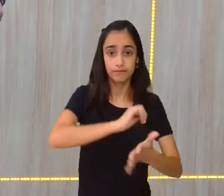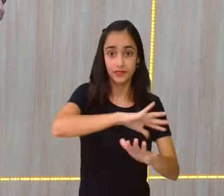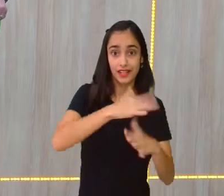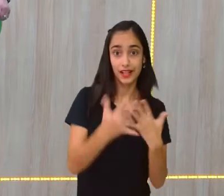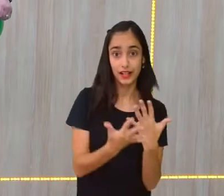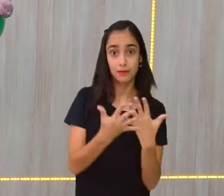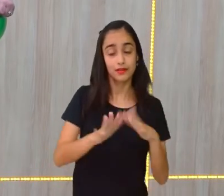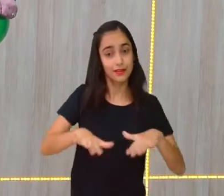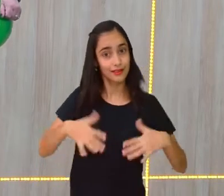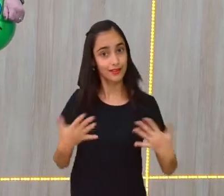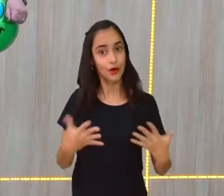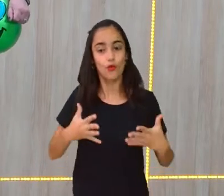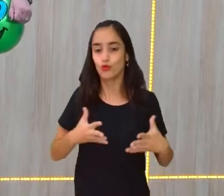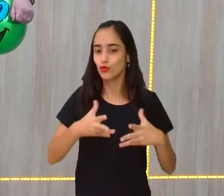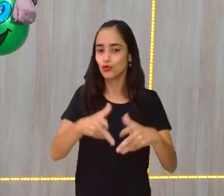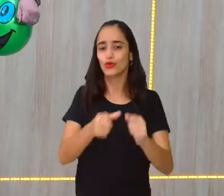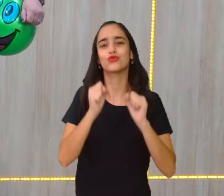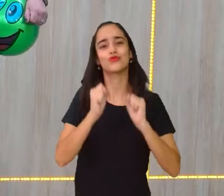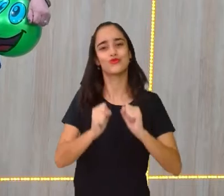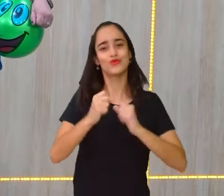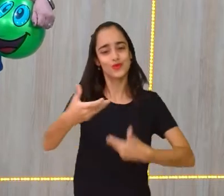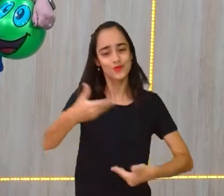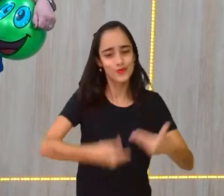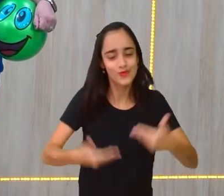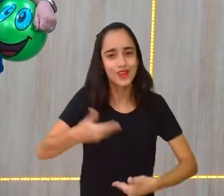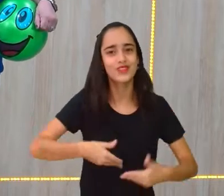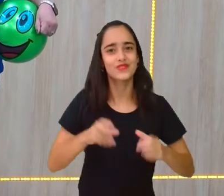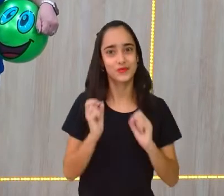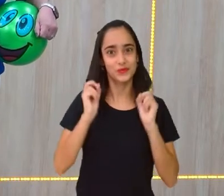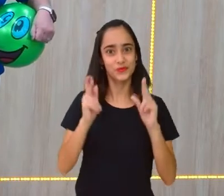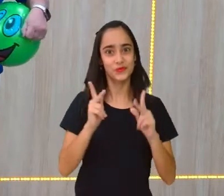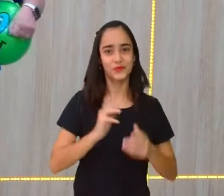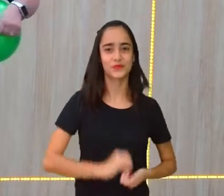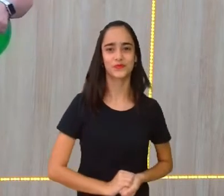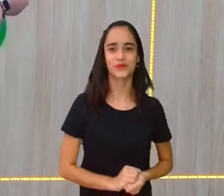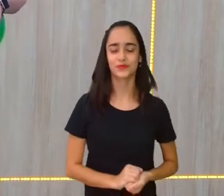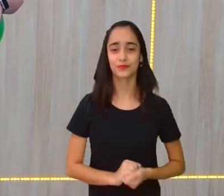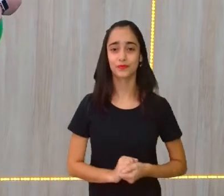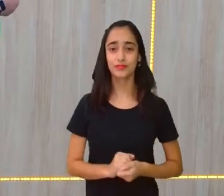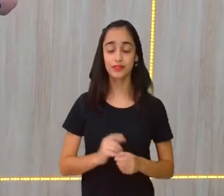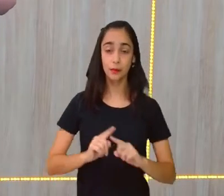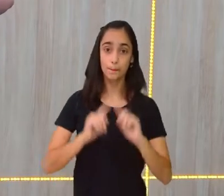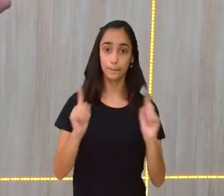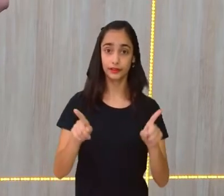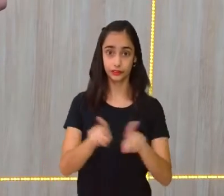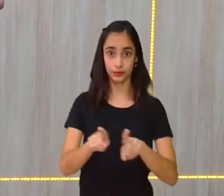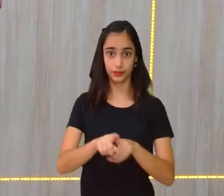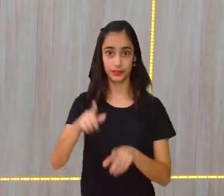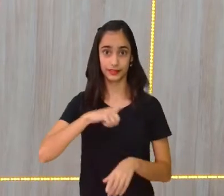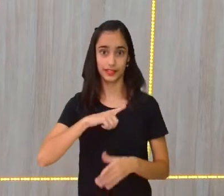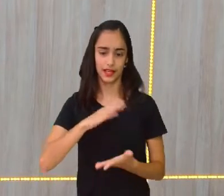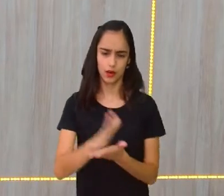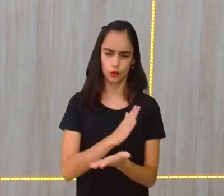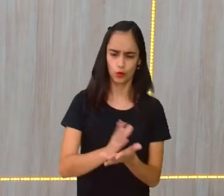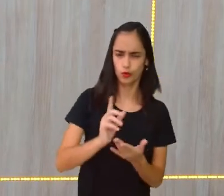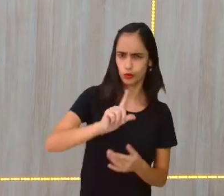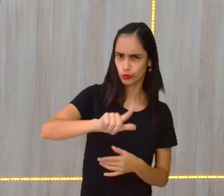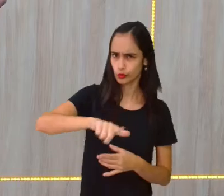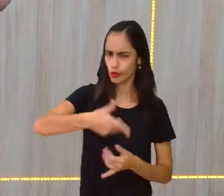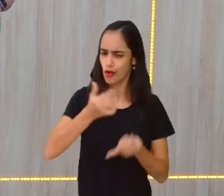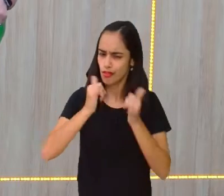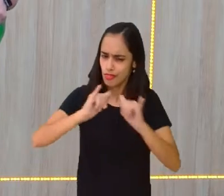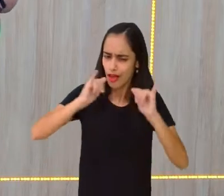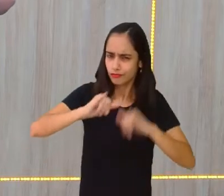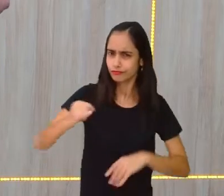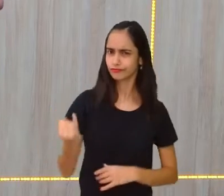podem participar e vamos lá. Mas nós temos também alguns avisos bem importantes. É a questão aí,